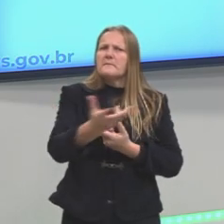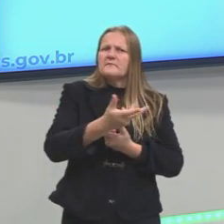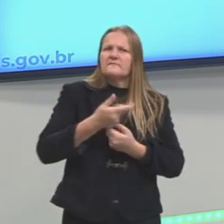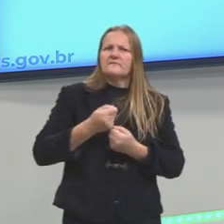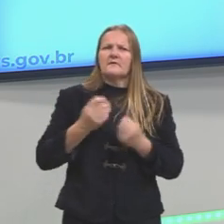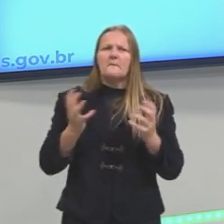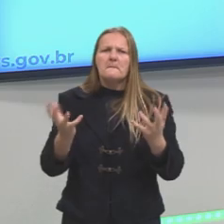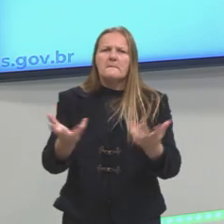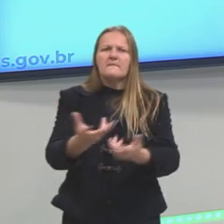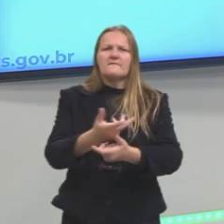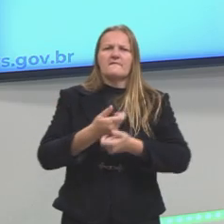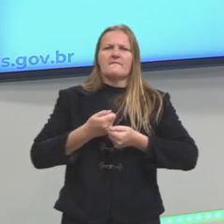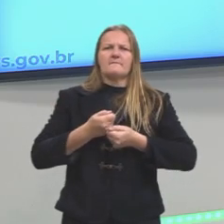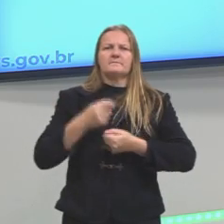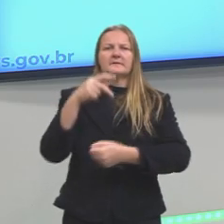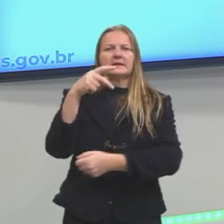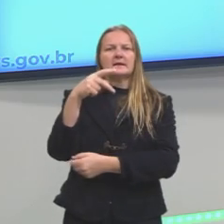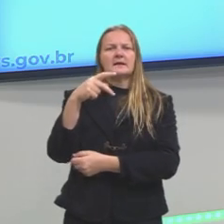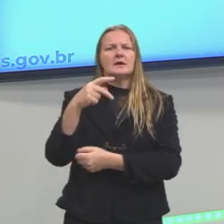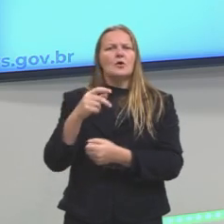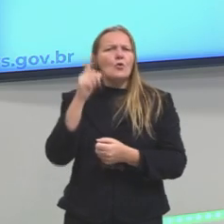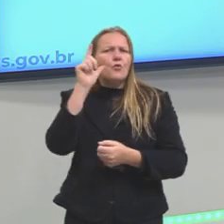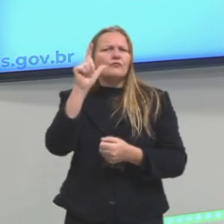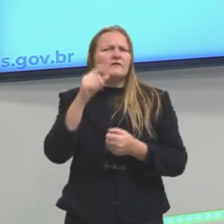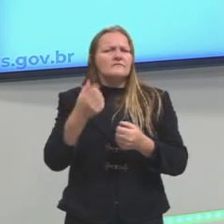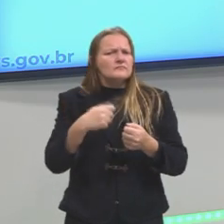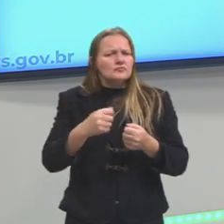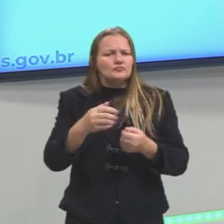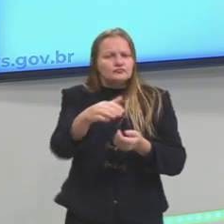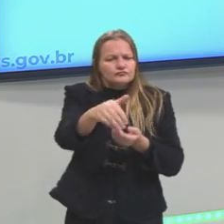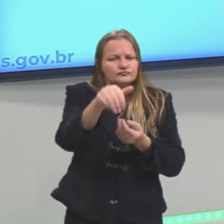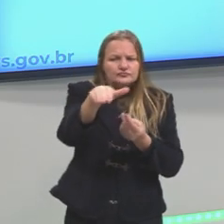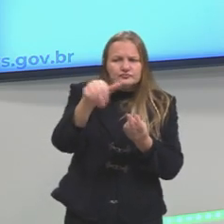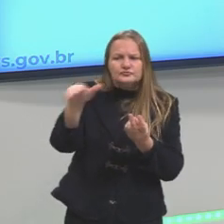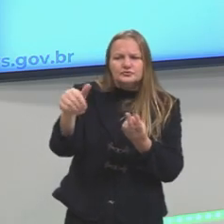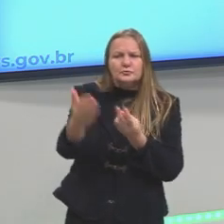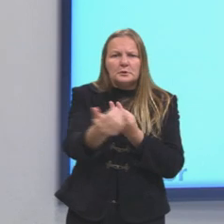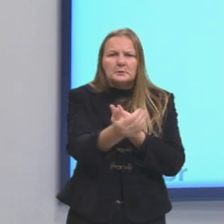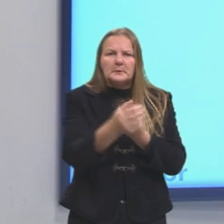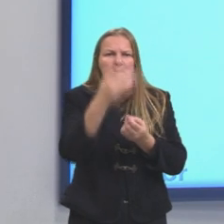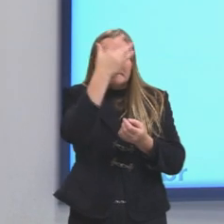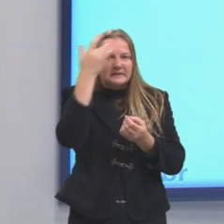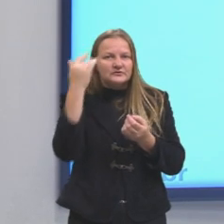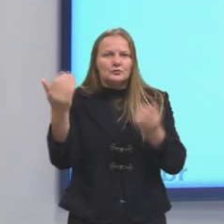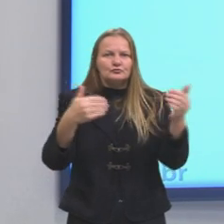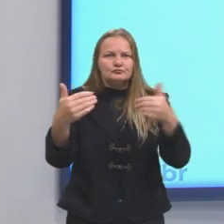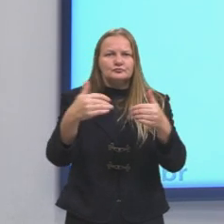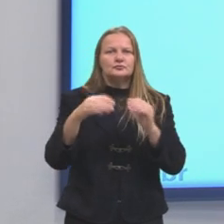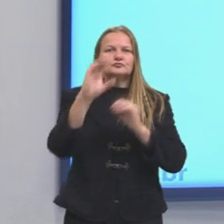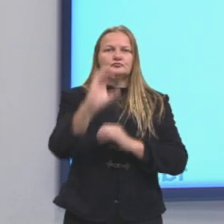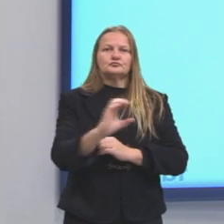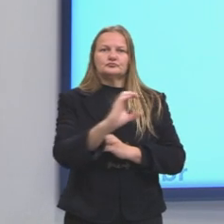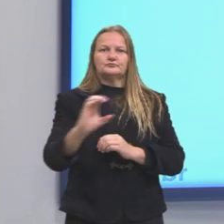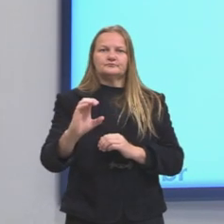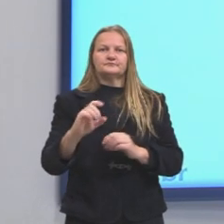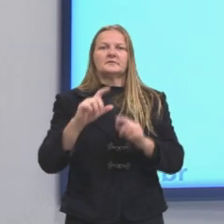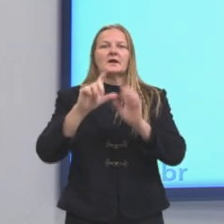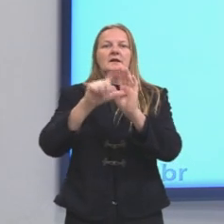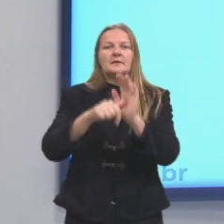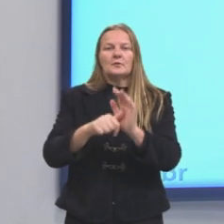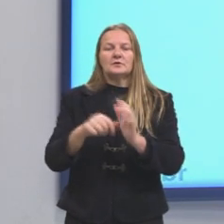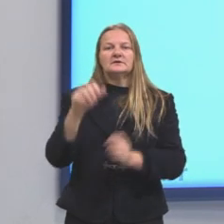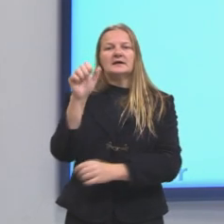mesmo que a religião que o cristianismo era mais interessante que as demais religiões o segundo momento vem os apologistas